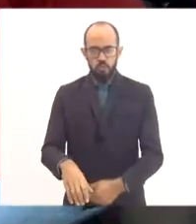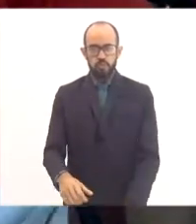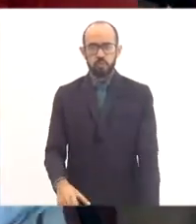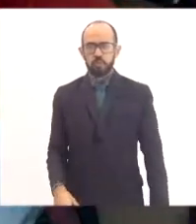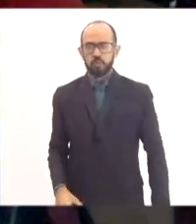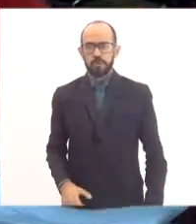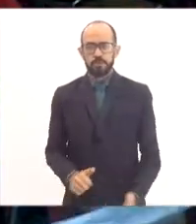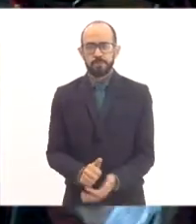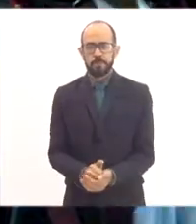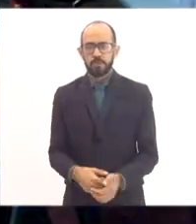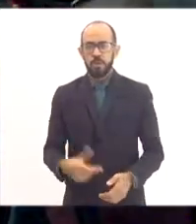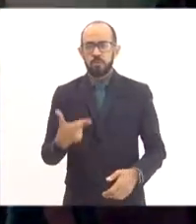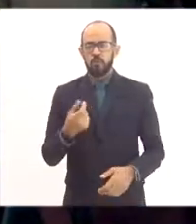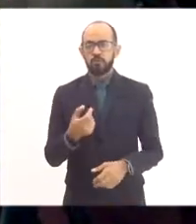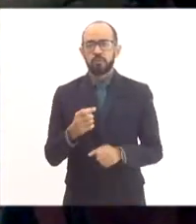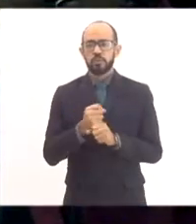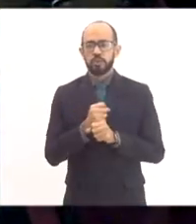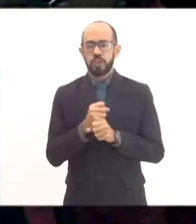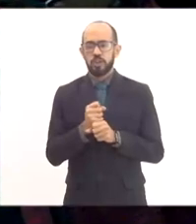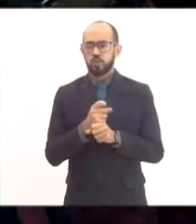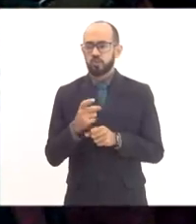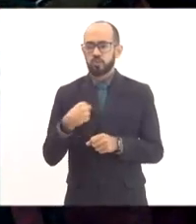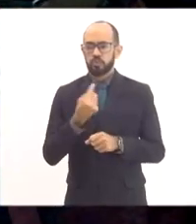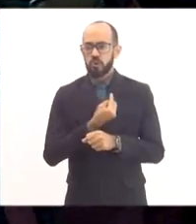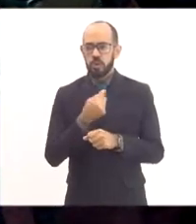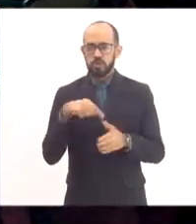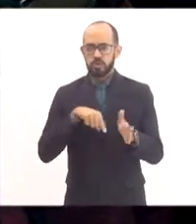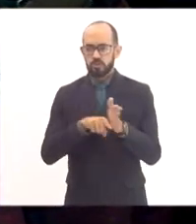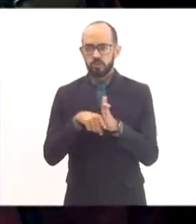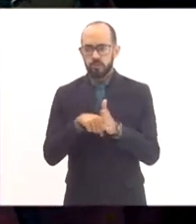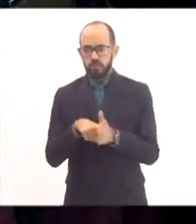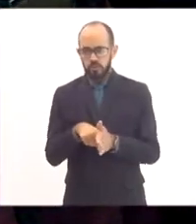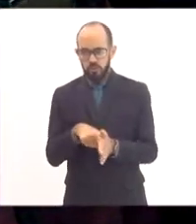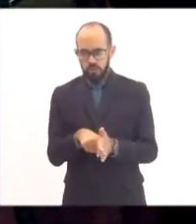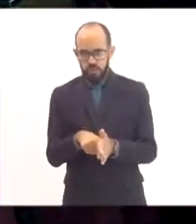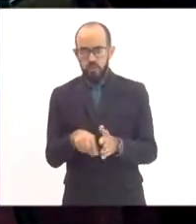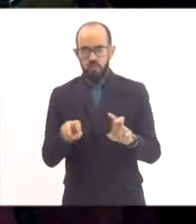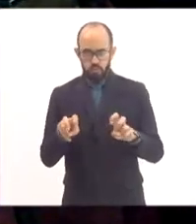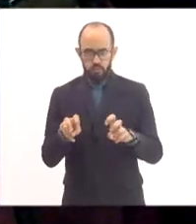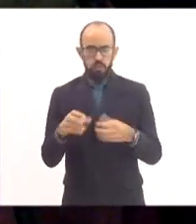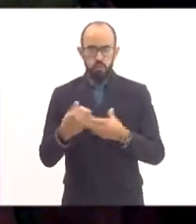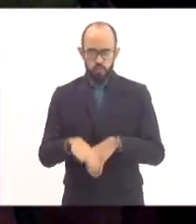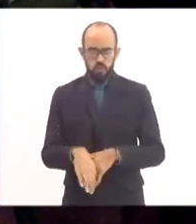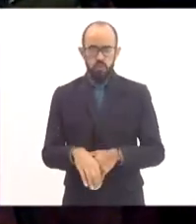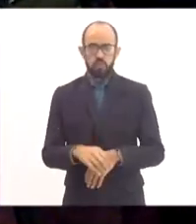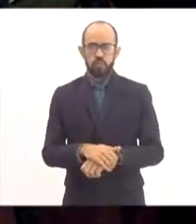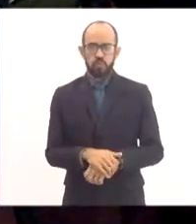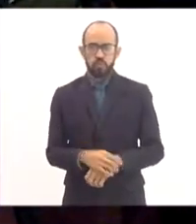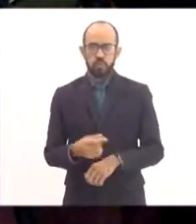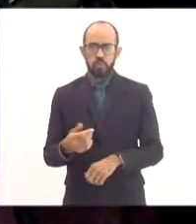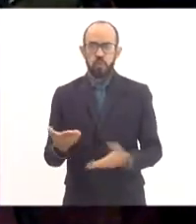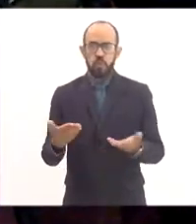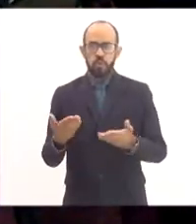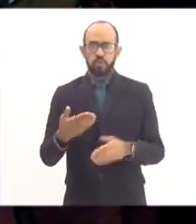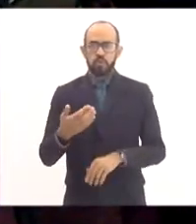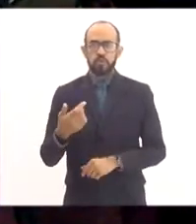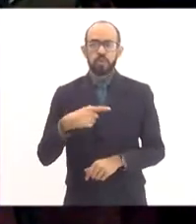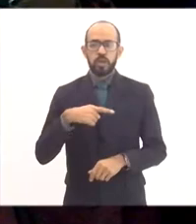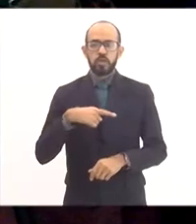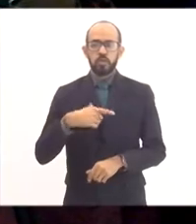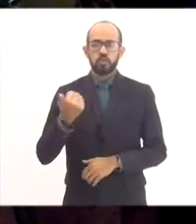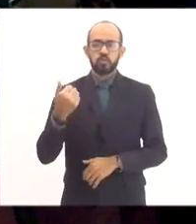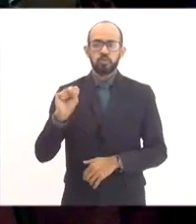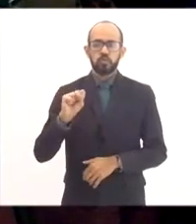E, durante 20 anos, nós viemos investigando acerca desse concurso. E hoje eu tenho 18 vícios, cerca